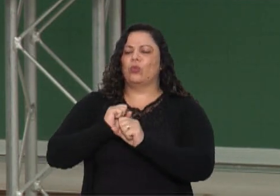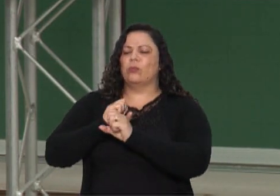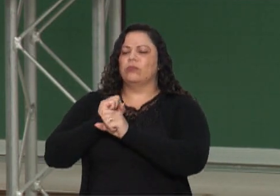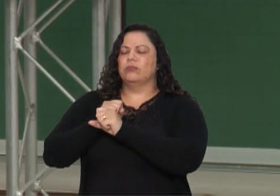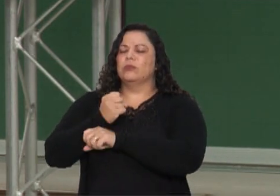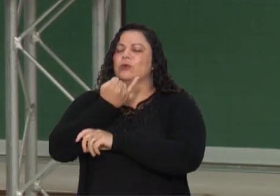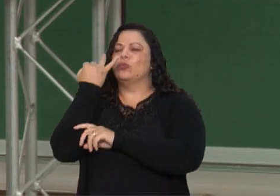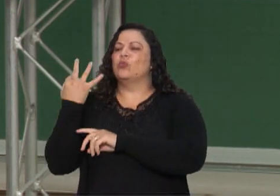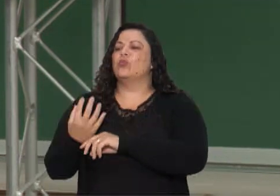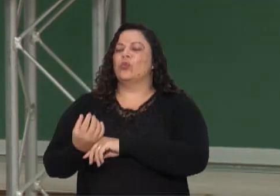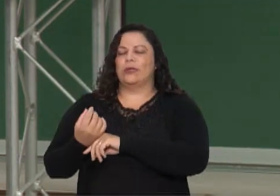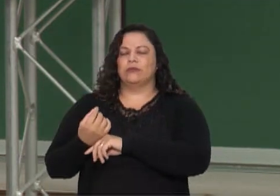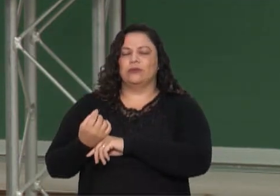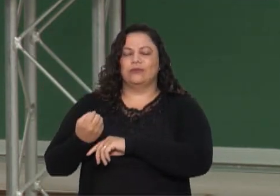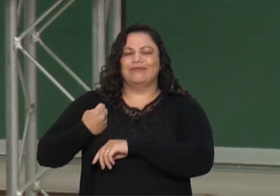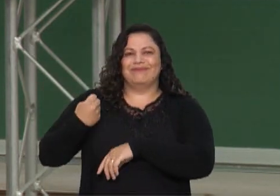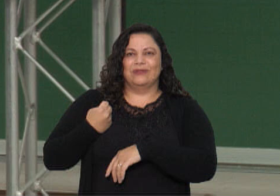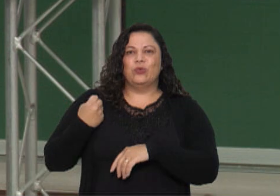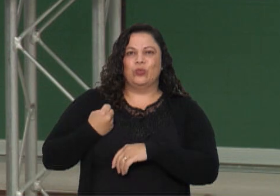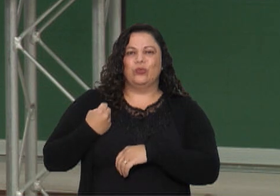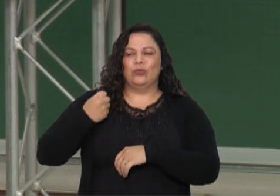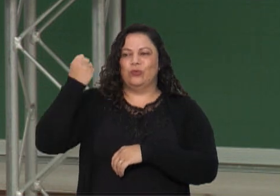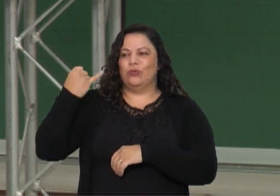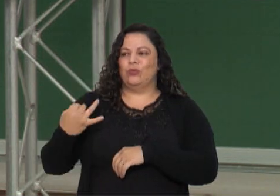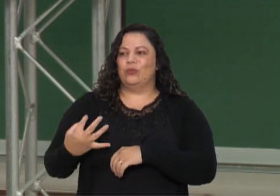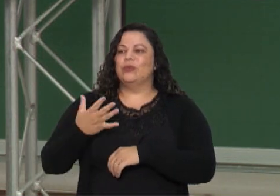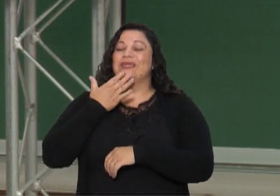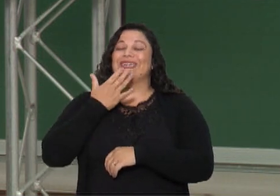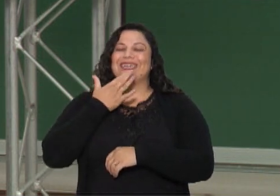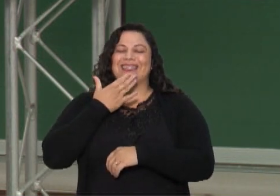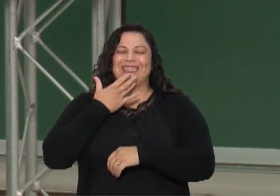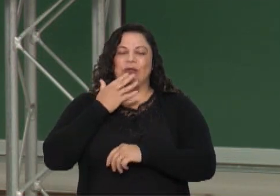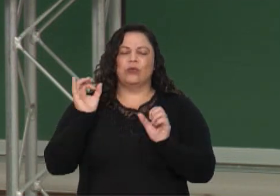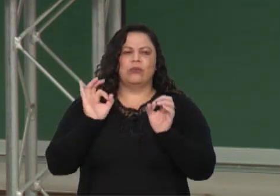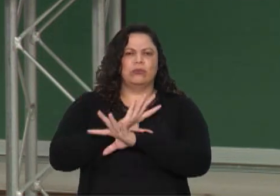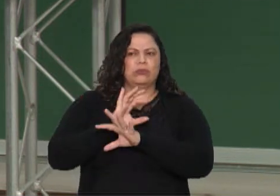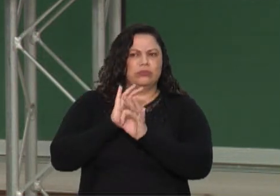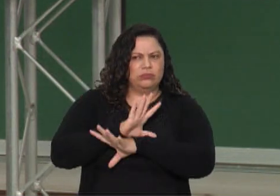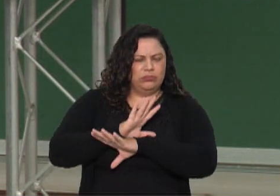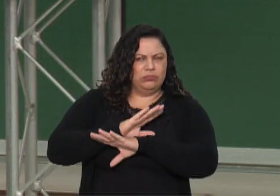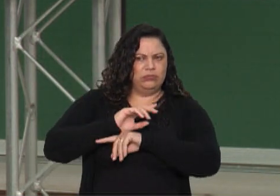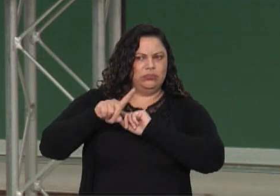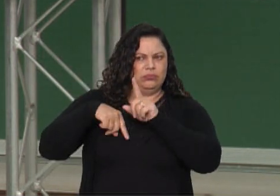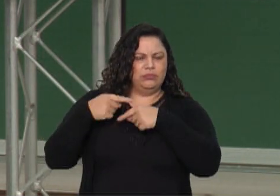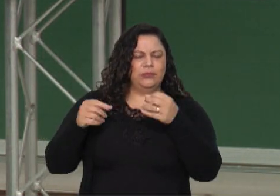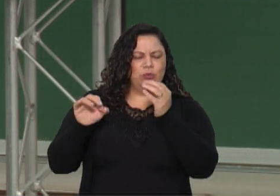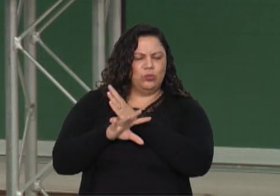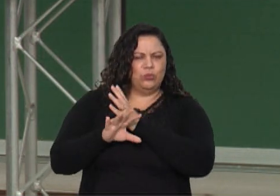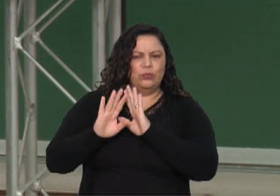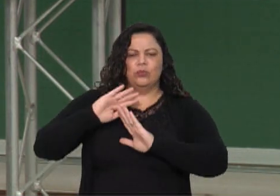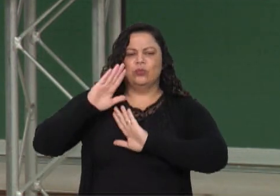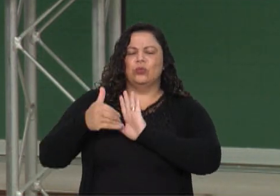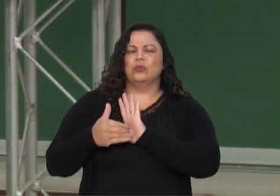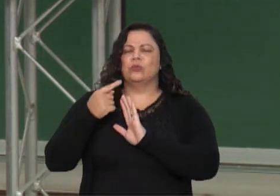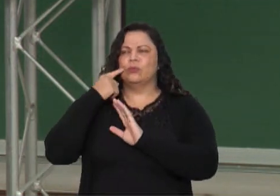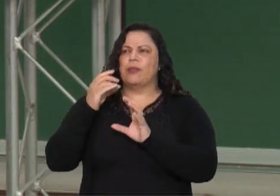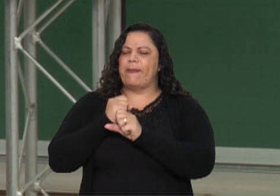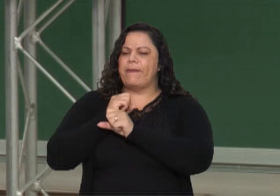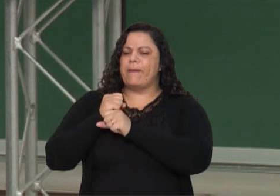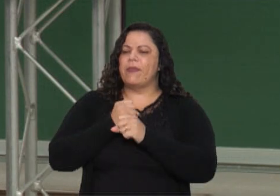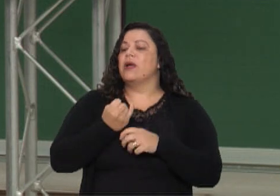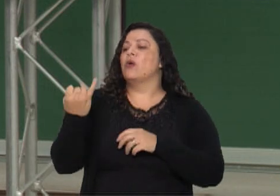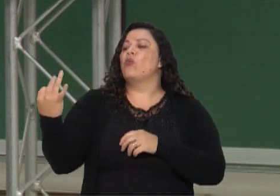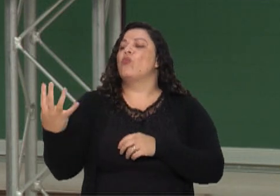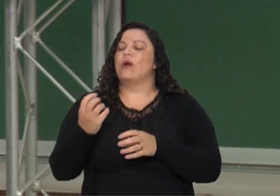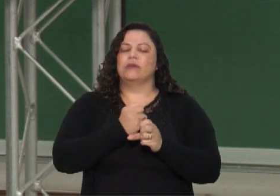pontuação conforme os pontos de cada cor do palito. Então, terminou o jogo, todo mundo lá pegou os palitos? Vamos ver quais